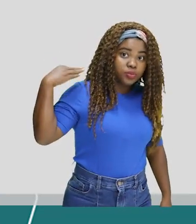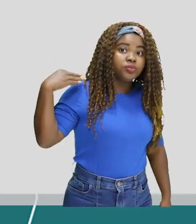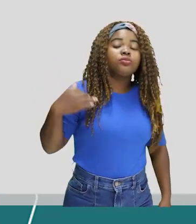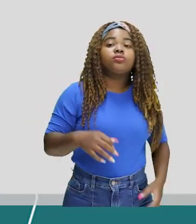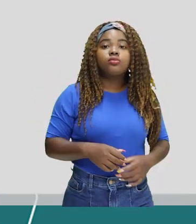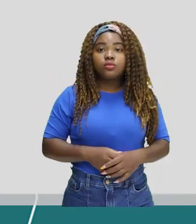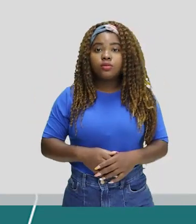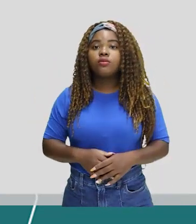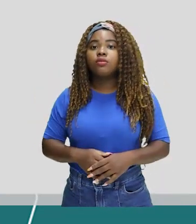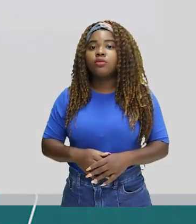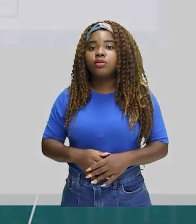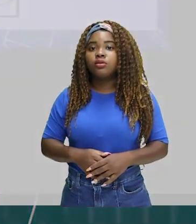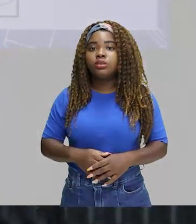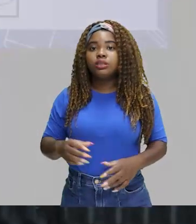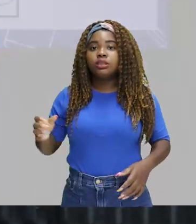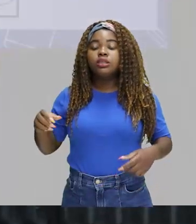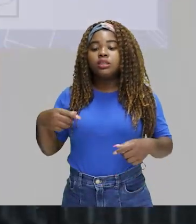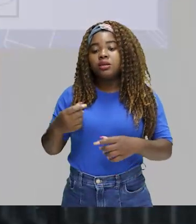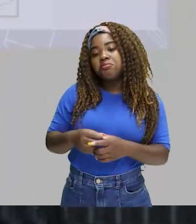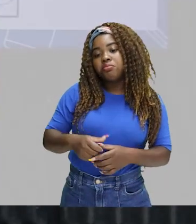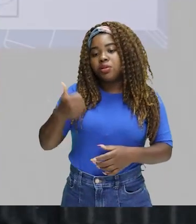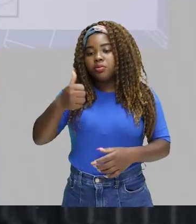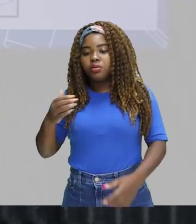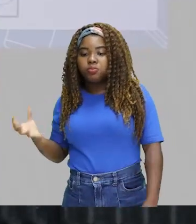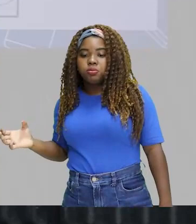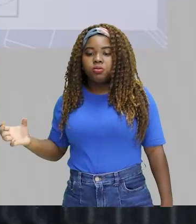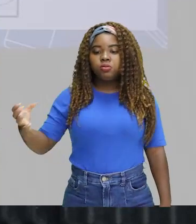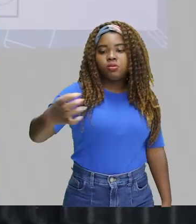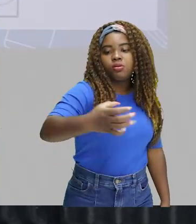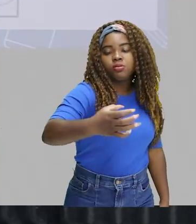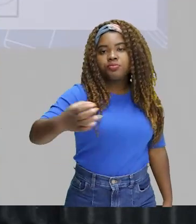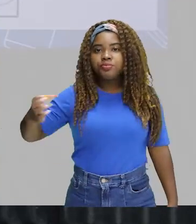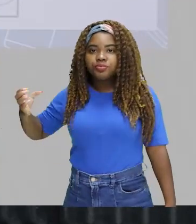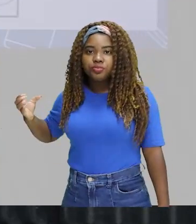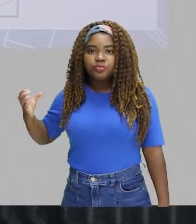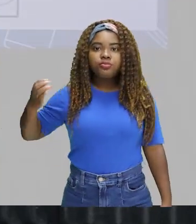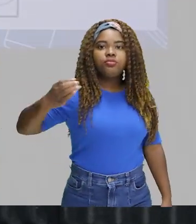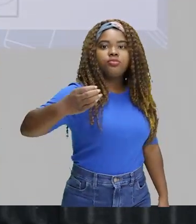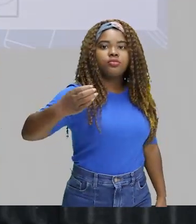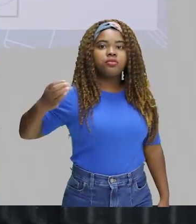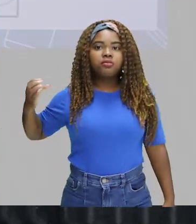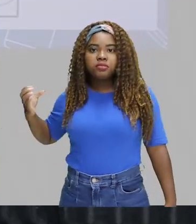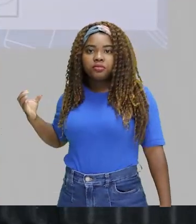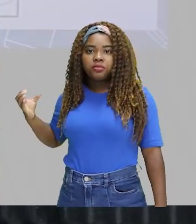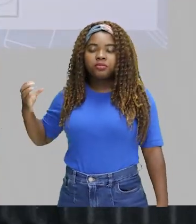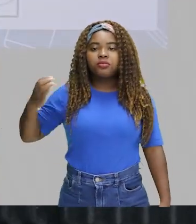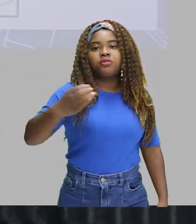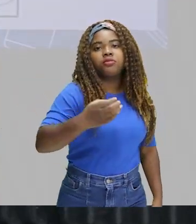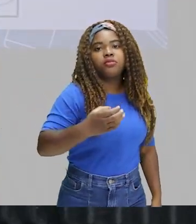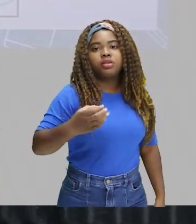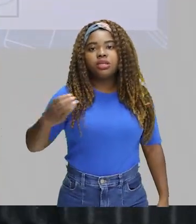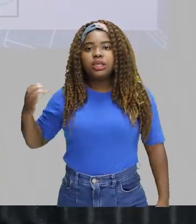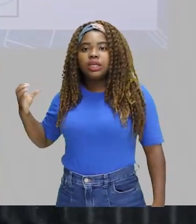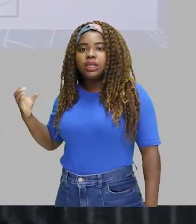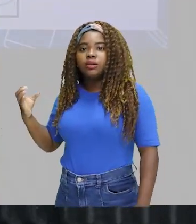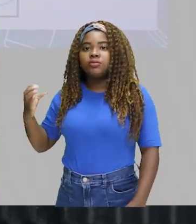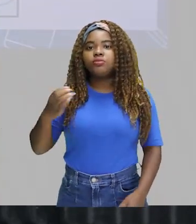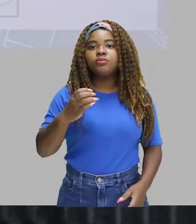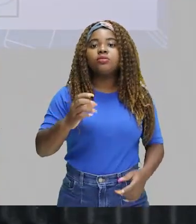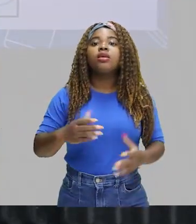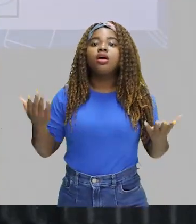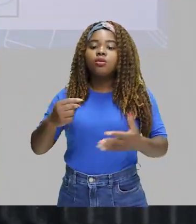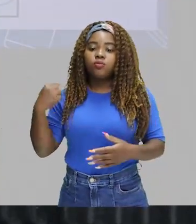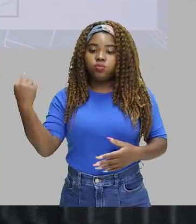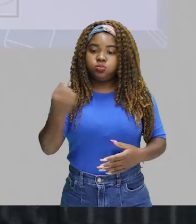está com o disco que ele já passou dessa fase de balanceio aqui do corpo, ele vai realizar um giro e meio, deixando sempre um pé de apoio e fazer